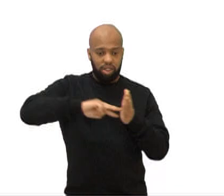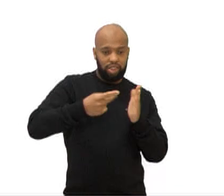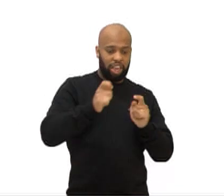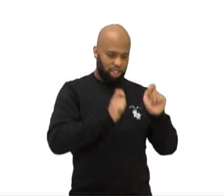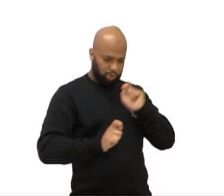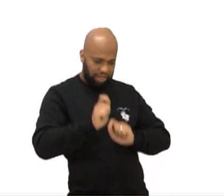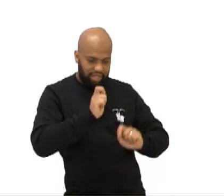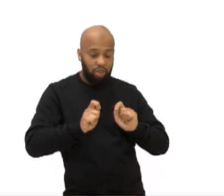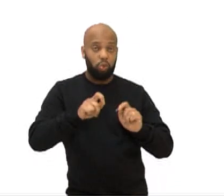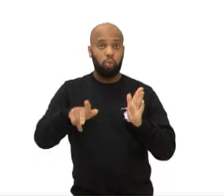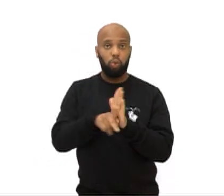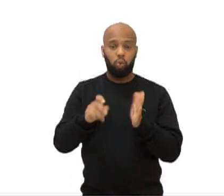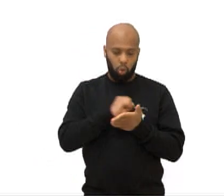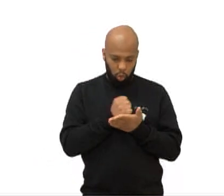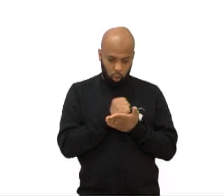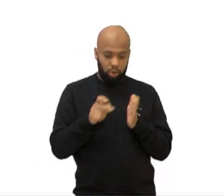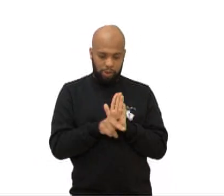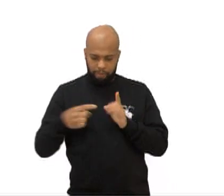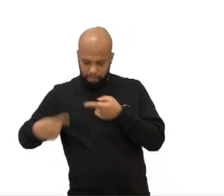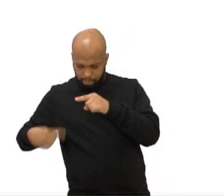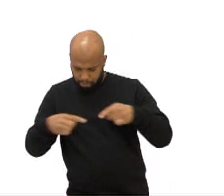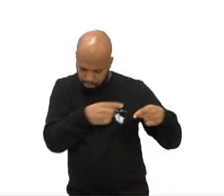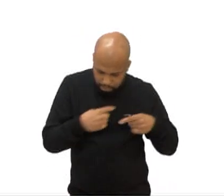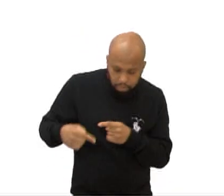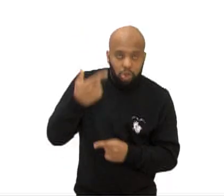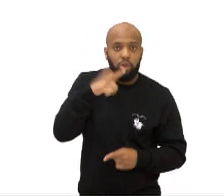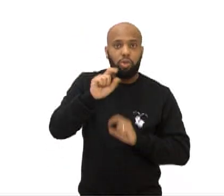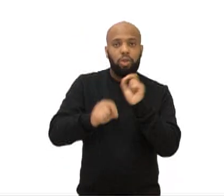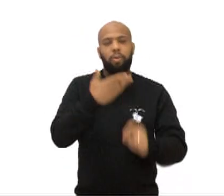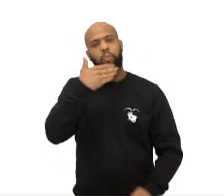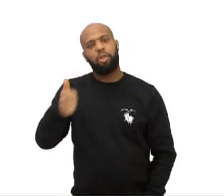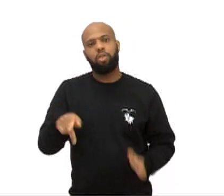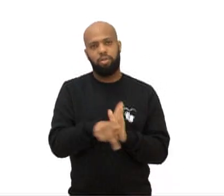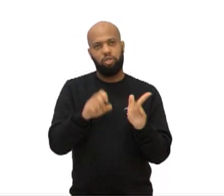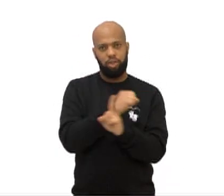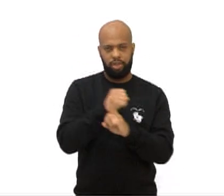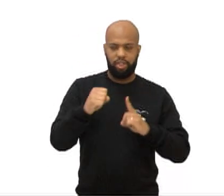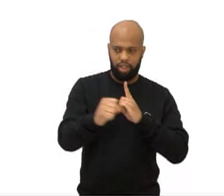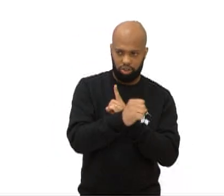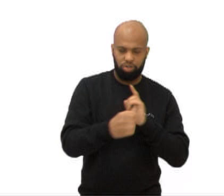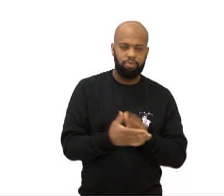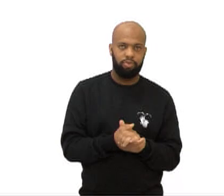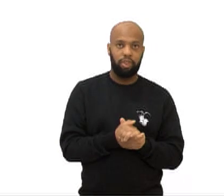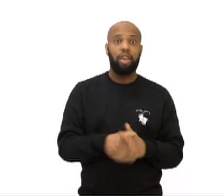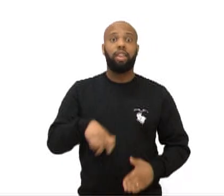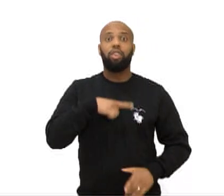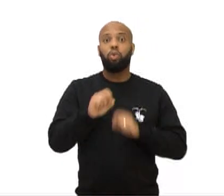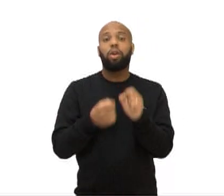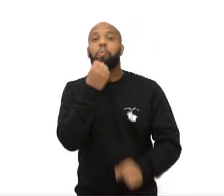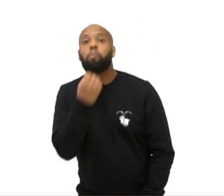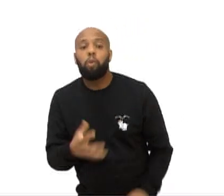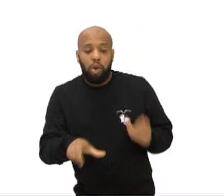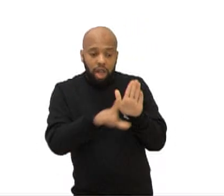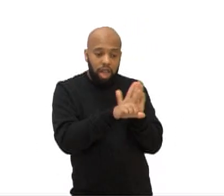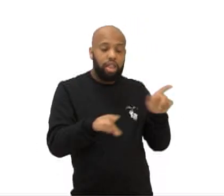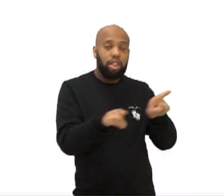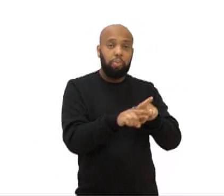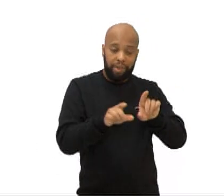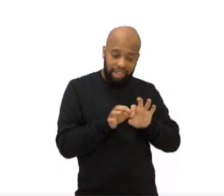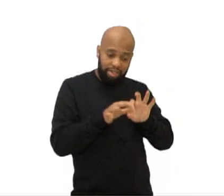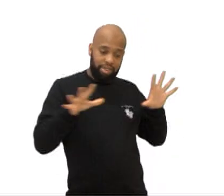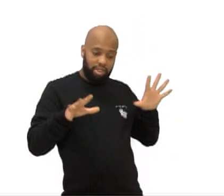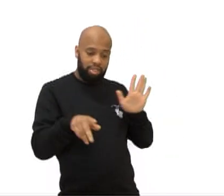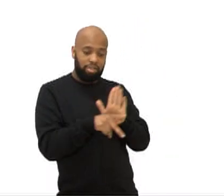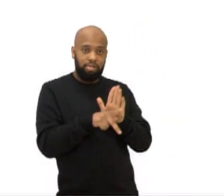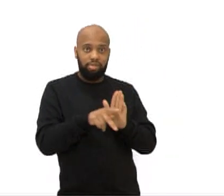administração de conflitos para promover o aperfeiçoamento da sociedade. As boas leis e a liberdade da